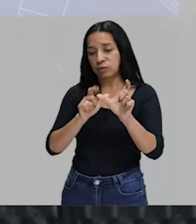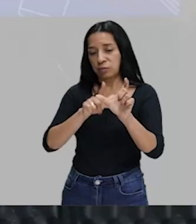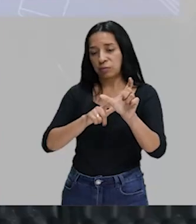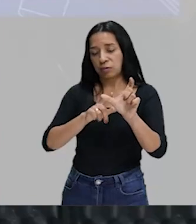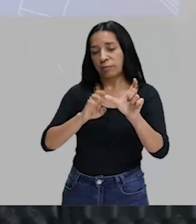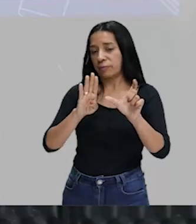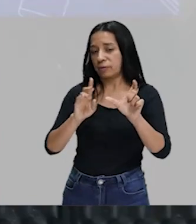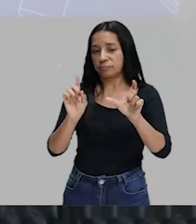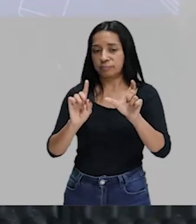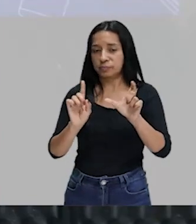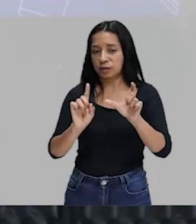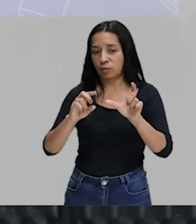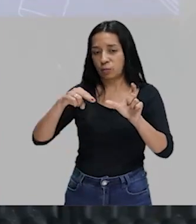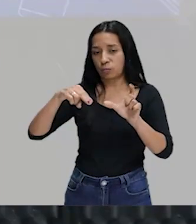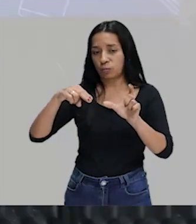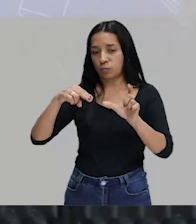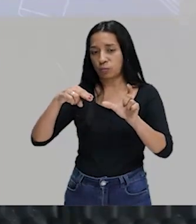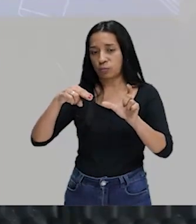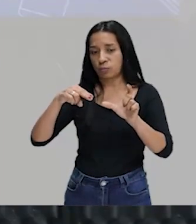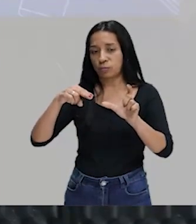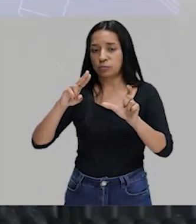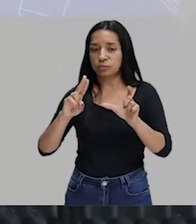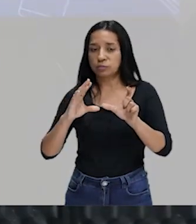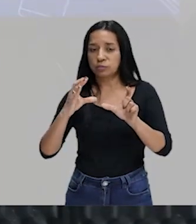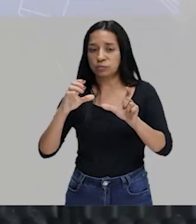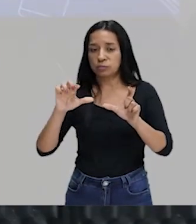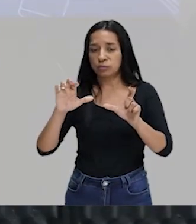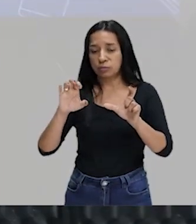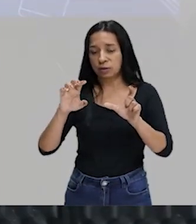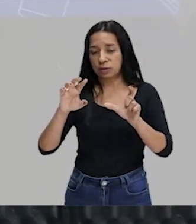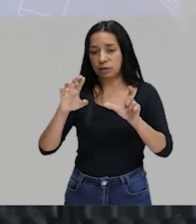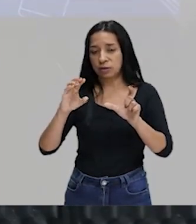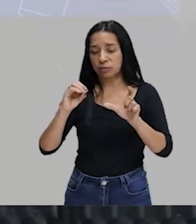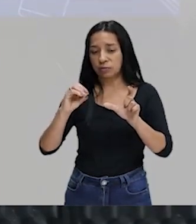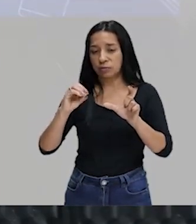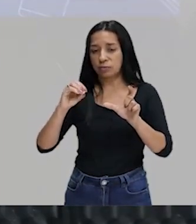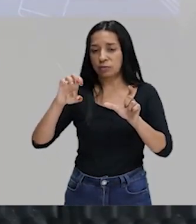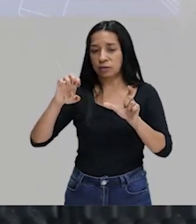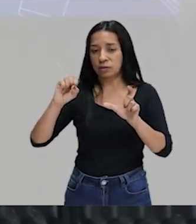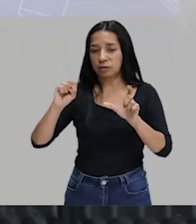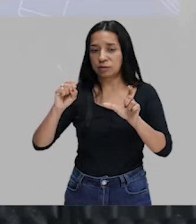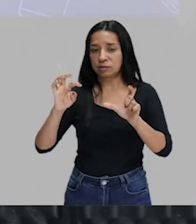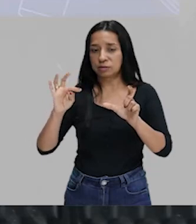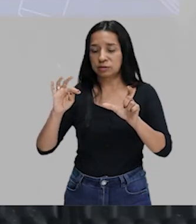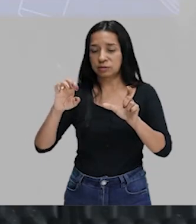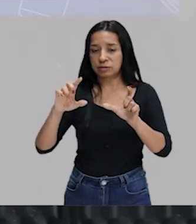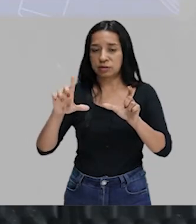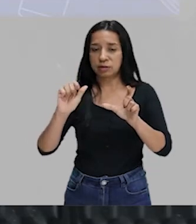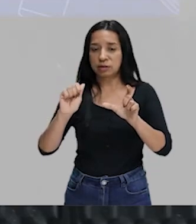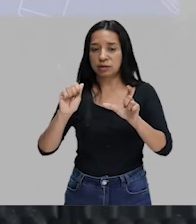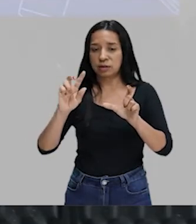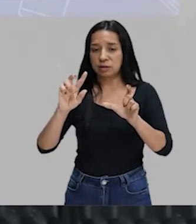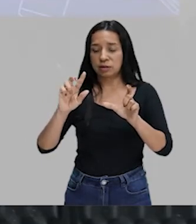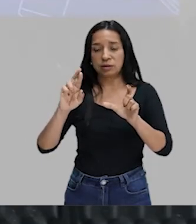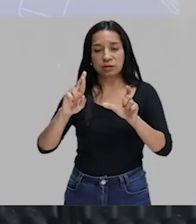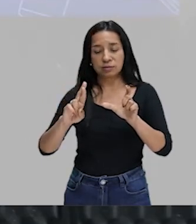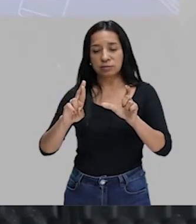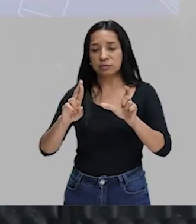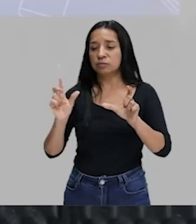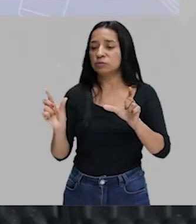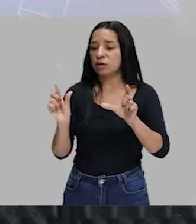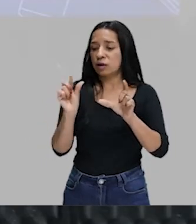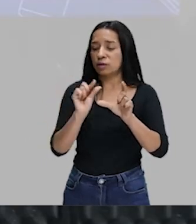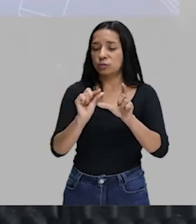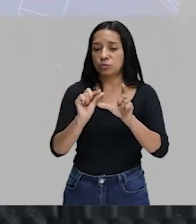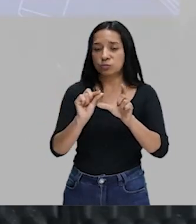meio da estrela, já está na estrela, certo? Então, quando ele morre, ele não se reduz apenas ao núcleo. É justamente